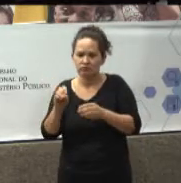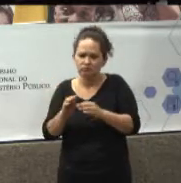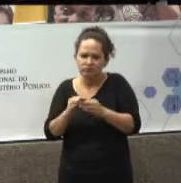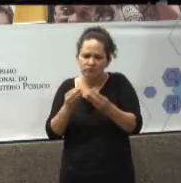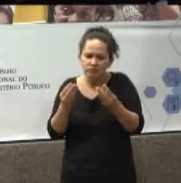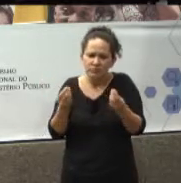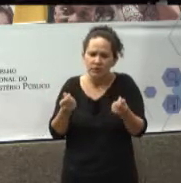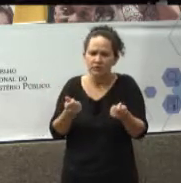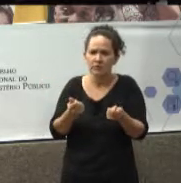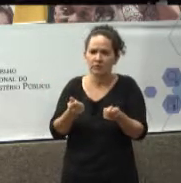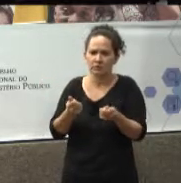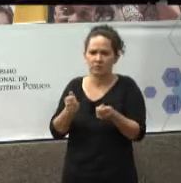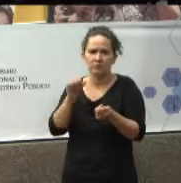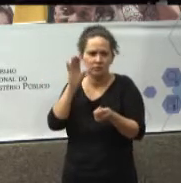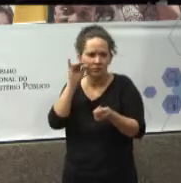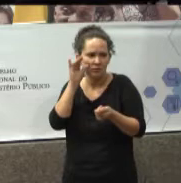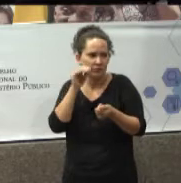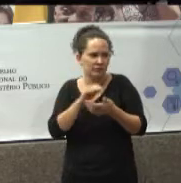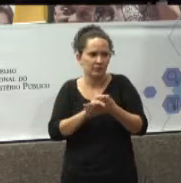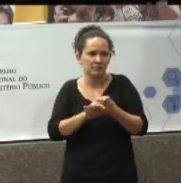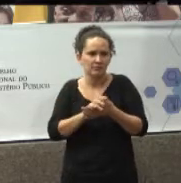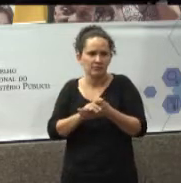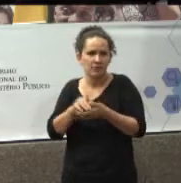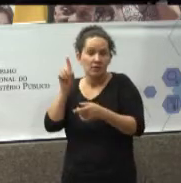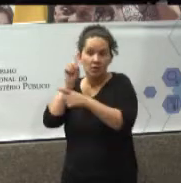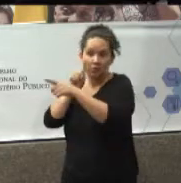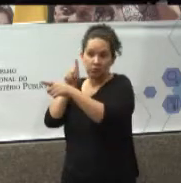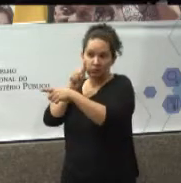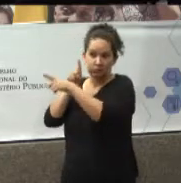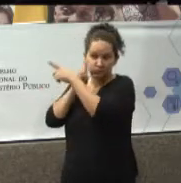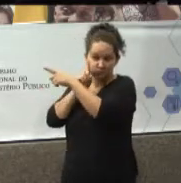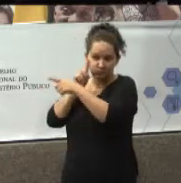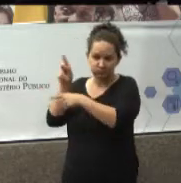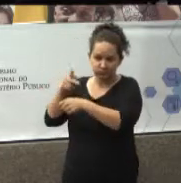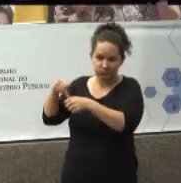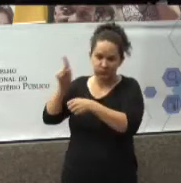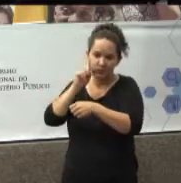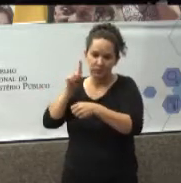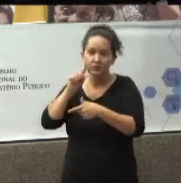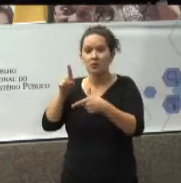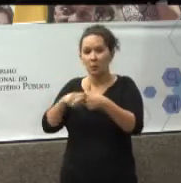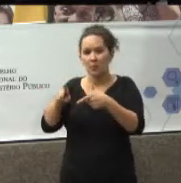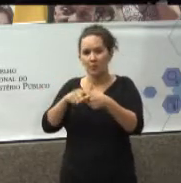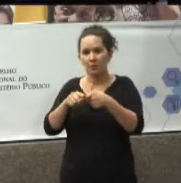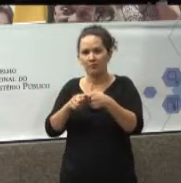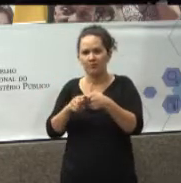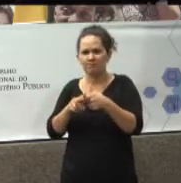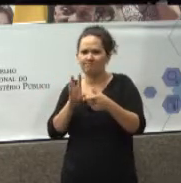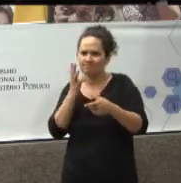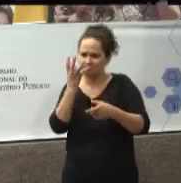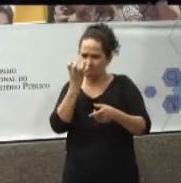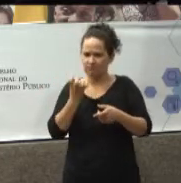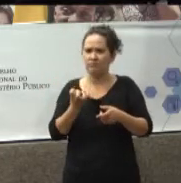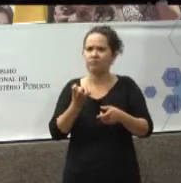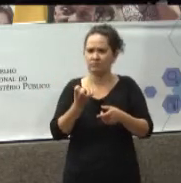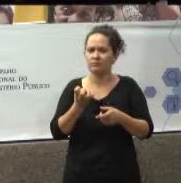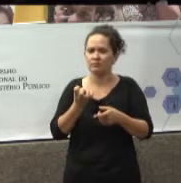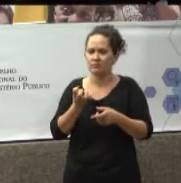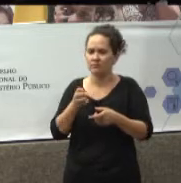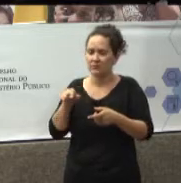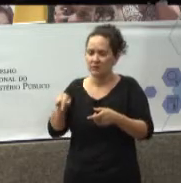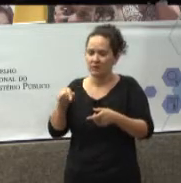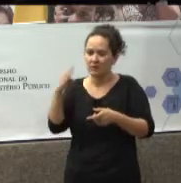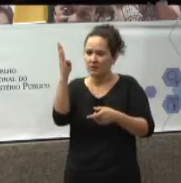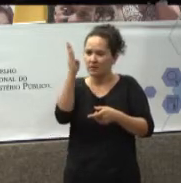evidência científica então nos estados unidos esse é um problema muito grave a questão do ovo lembo no